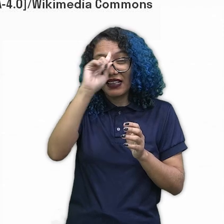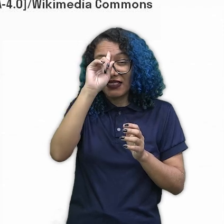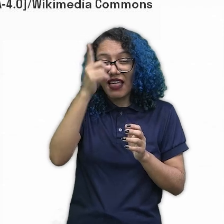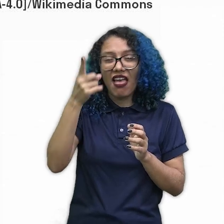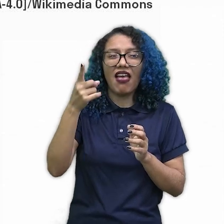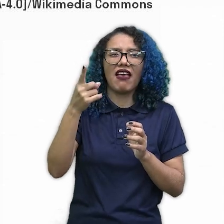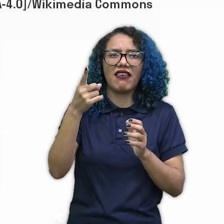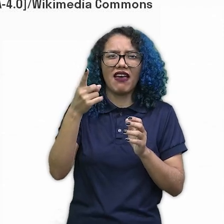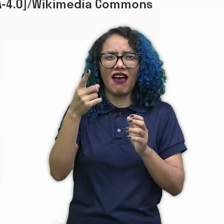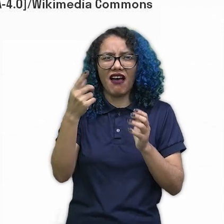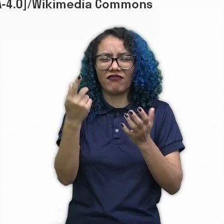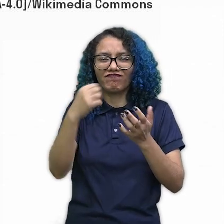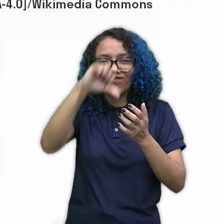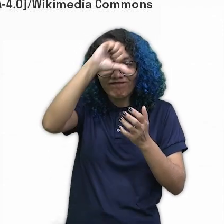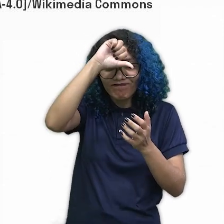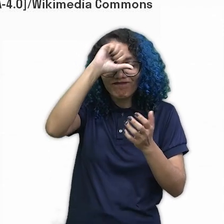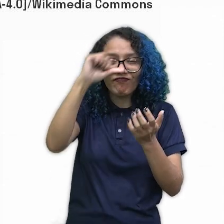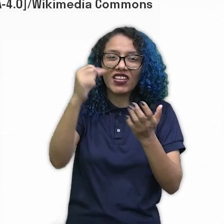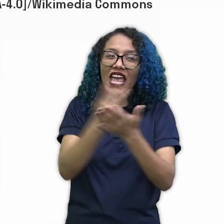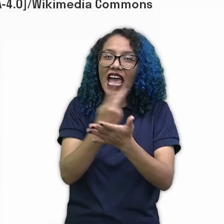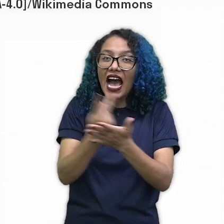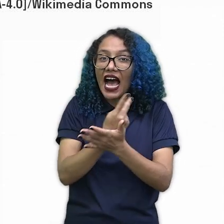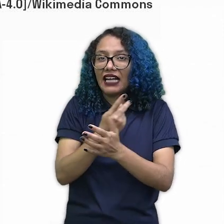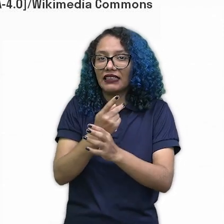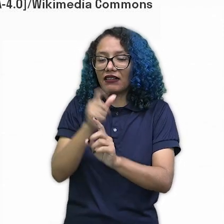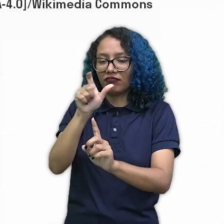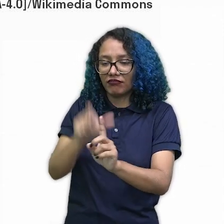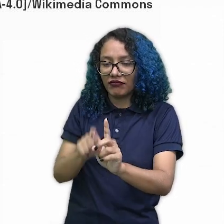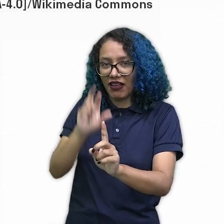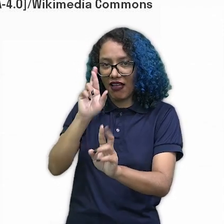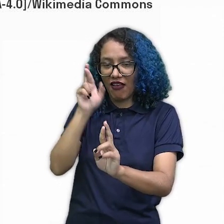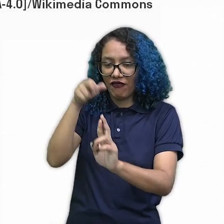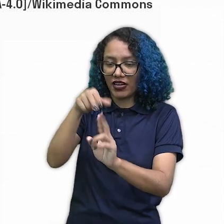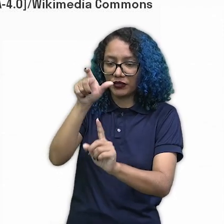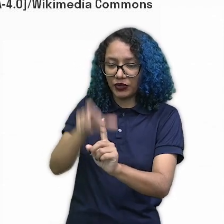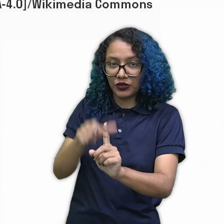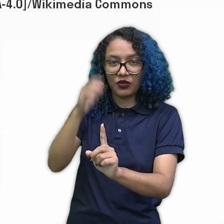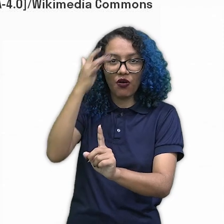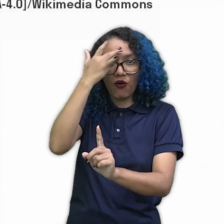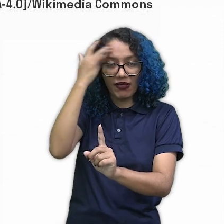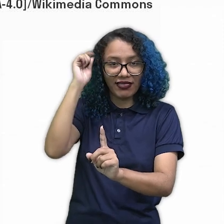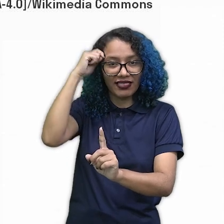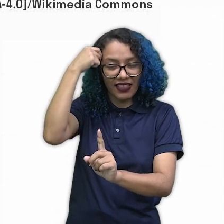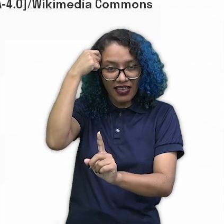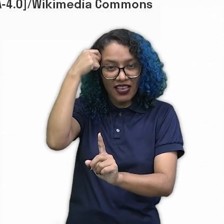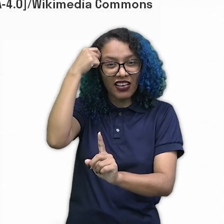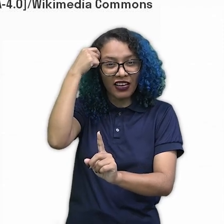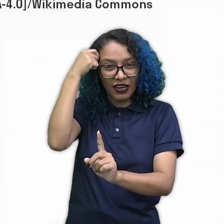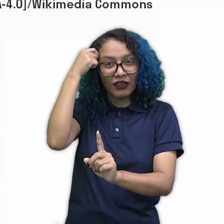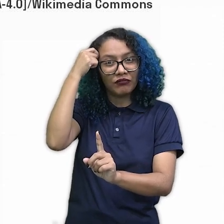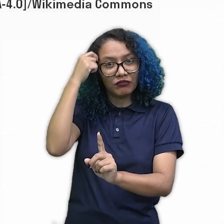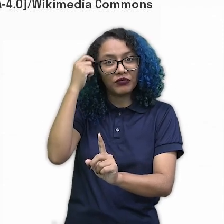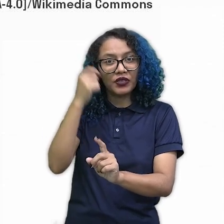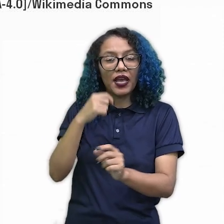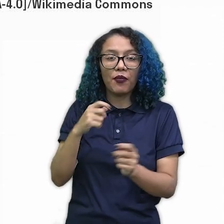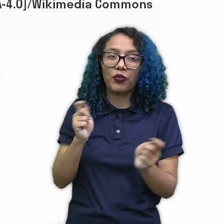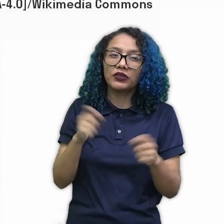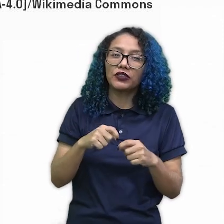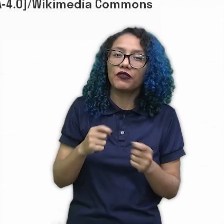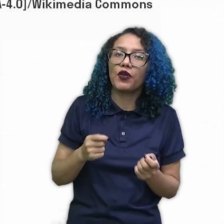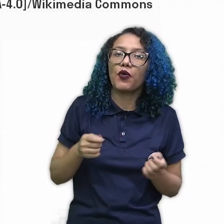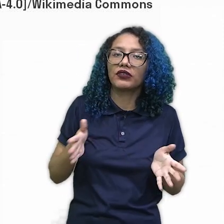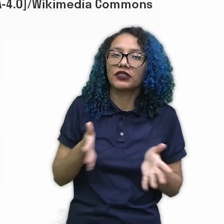equivocada, estereotipada, sobre as pessoas negras. Porque a pessoa negra ela é carregada de